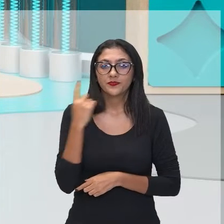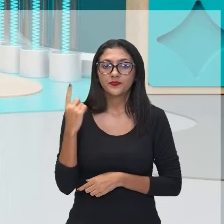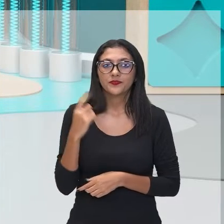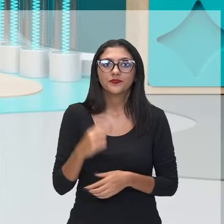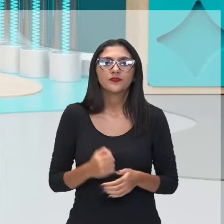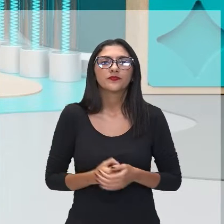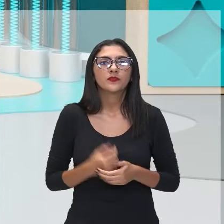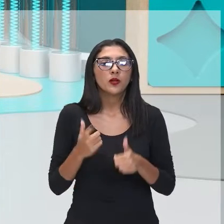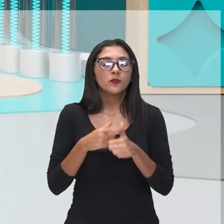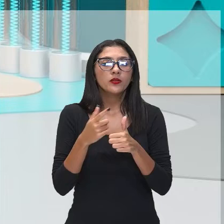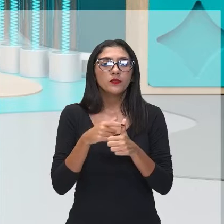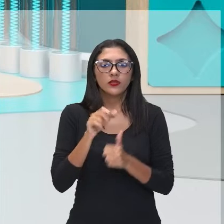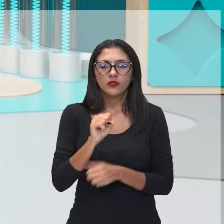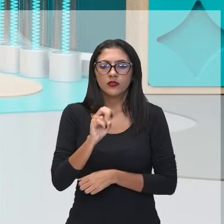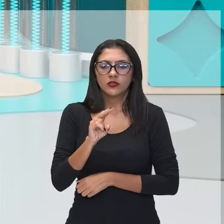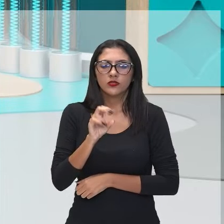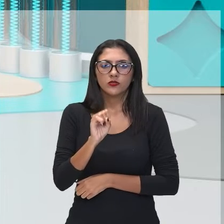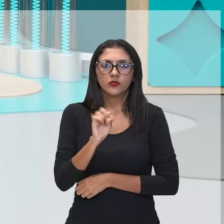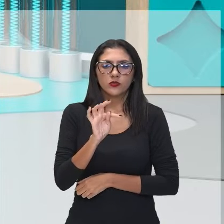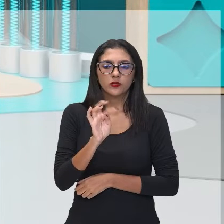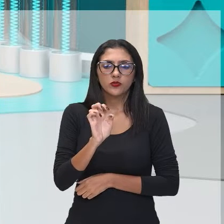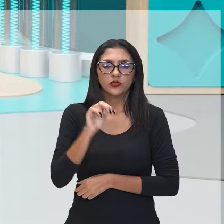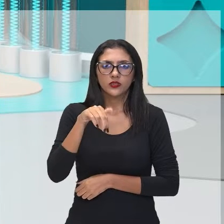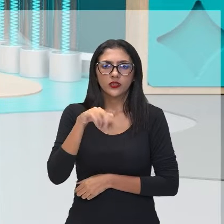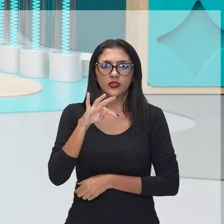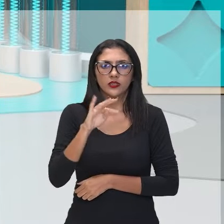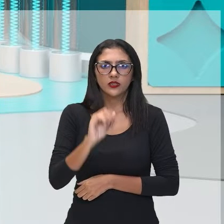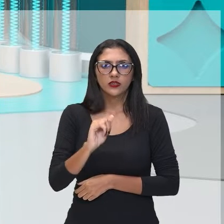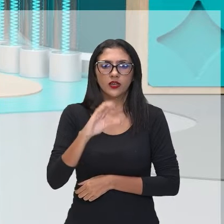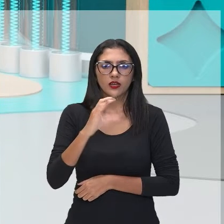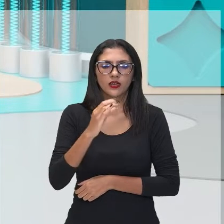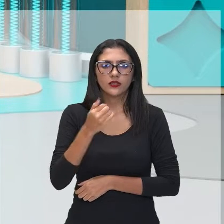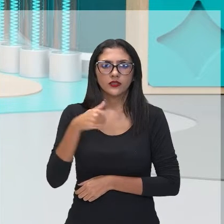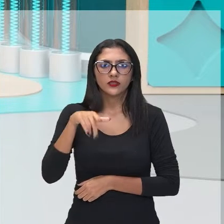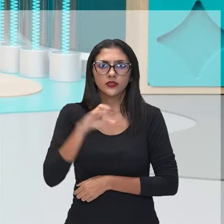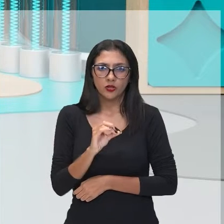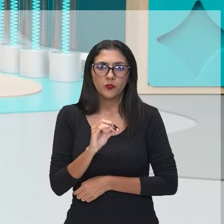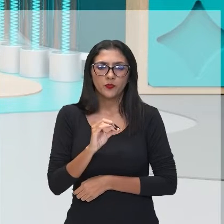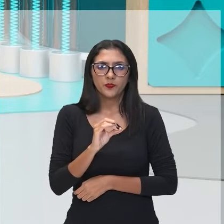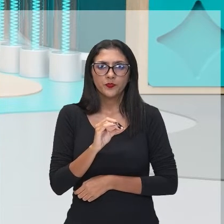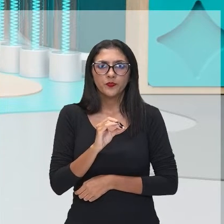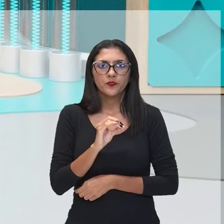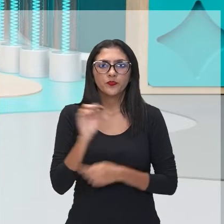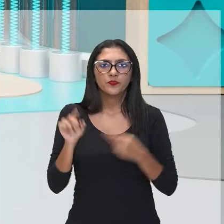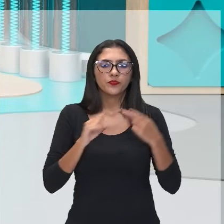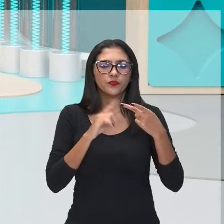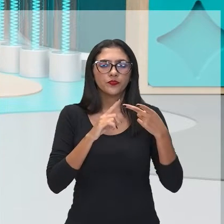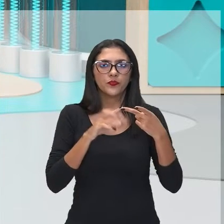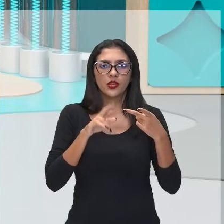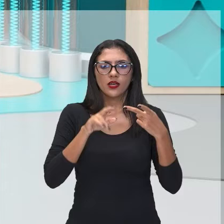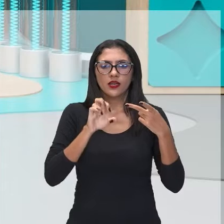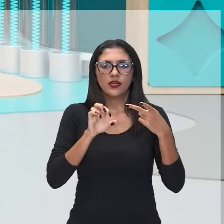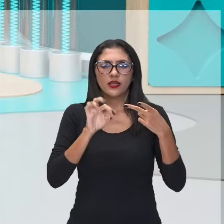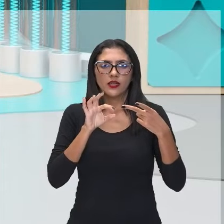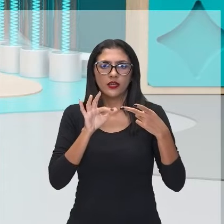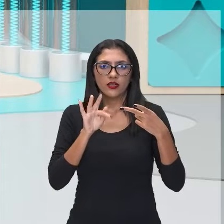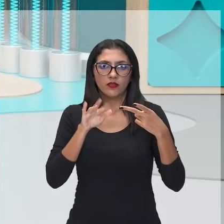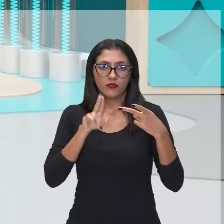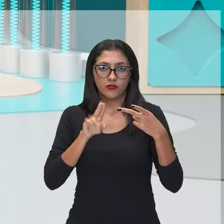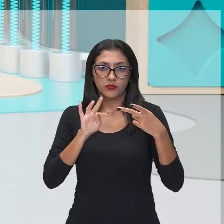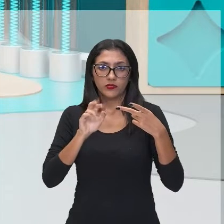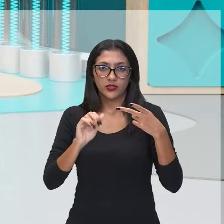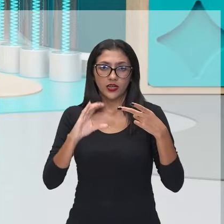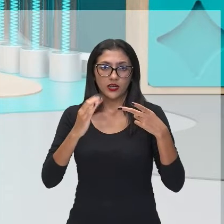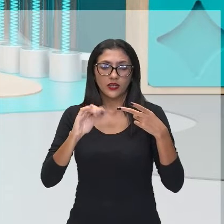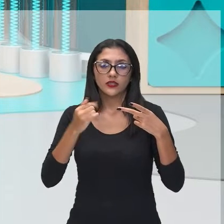movimento de sustentação. Outro tipo de movimento argumentativo, refutação, certo? E